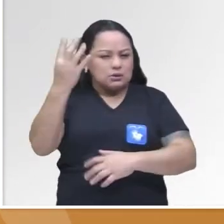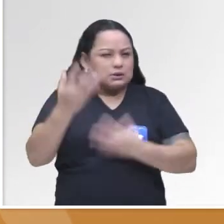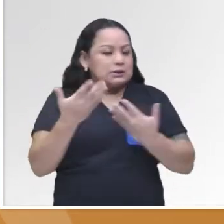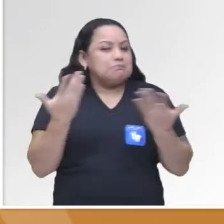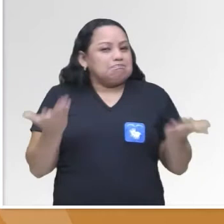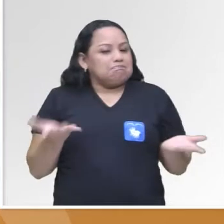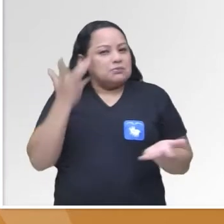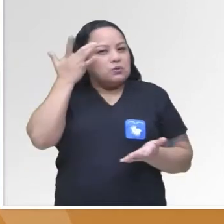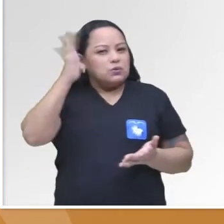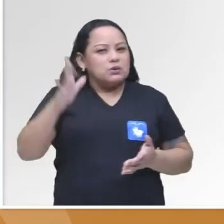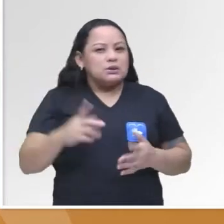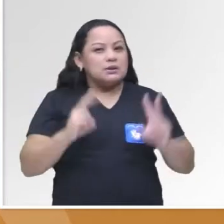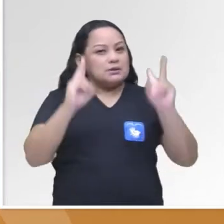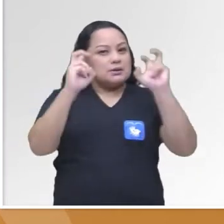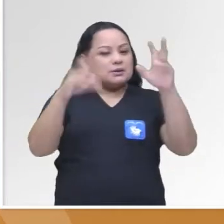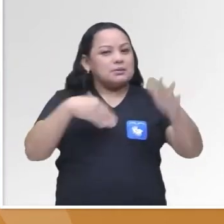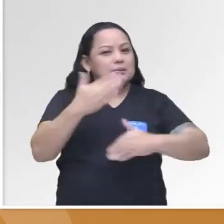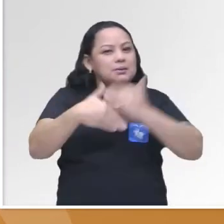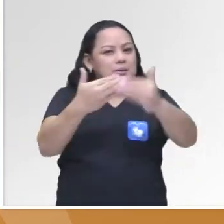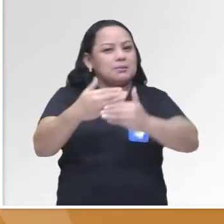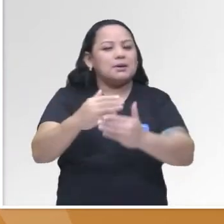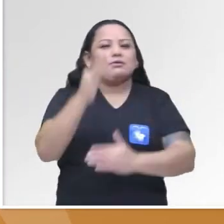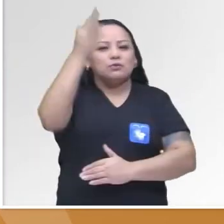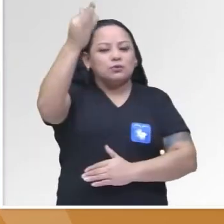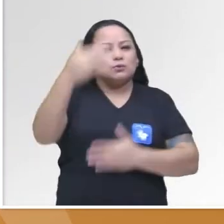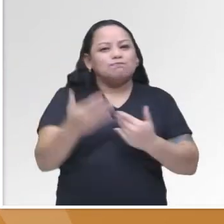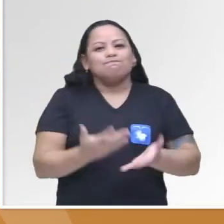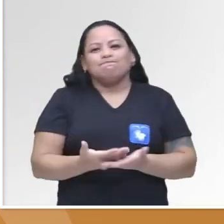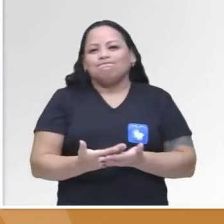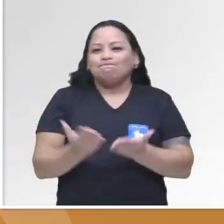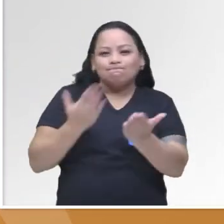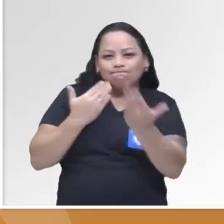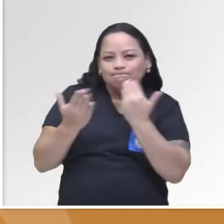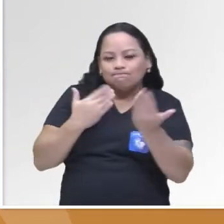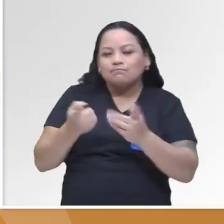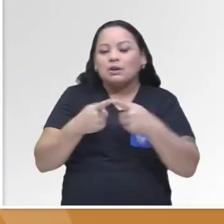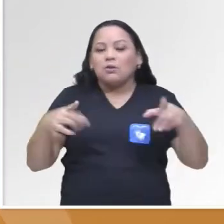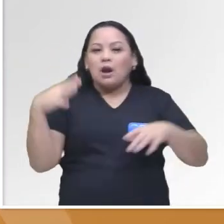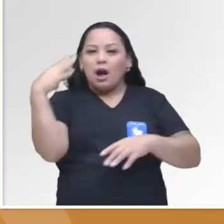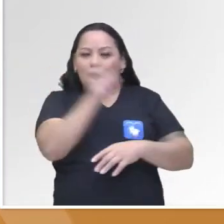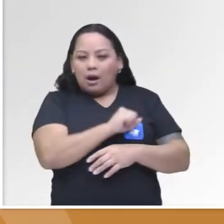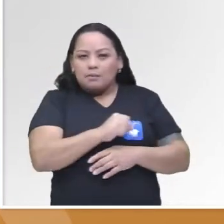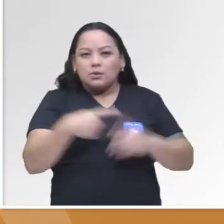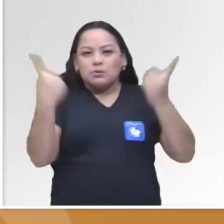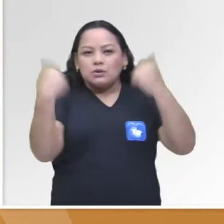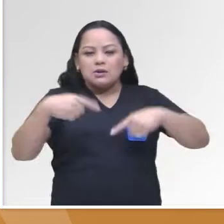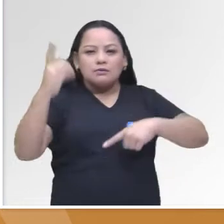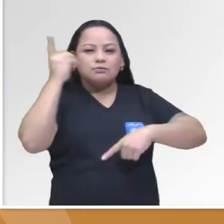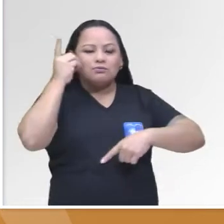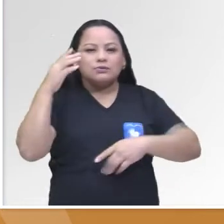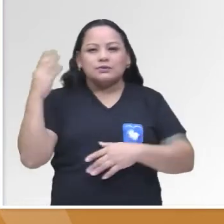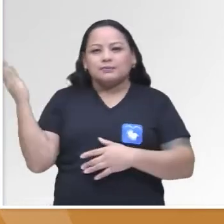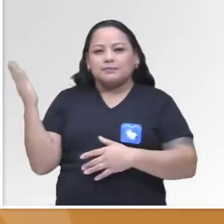sabe? São assuntos para a gente discutir ao longo do nosso componente. Agora vamos rapidamente ao nosso desafio do dia.